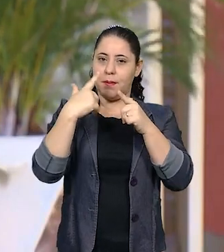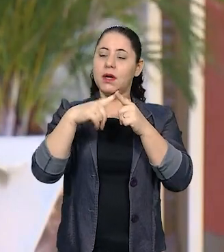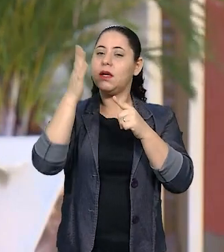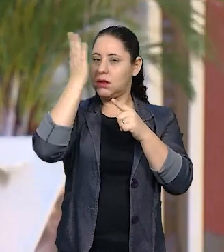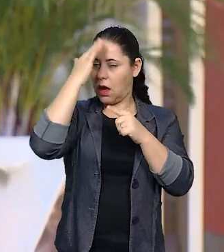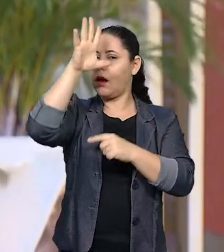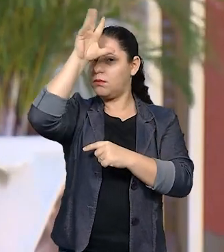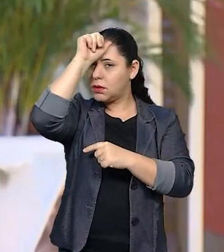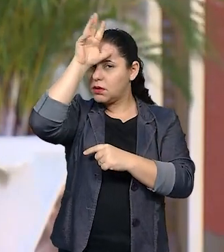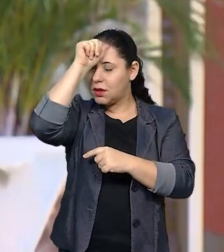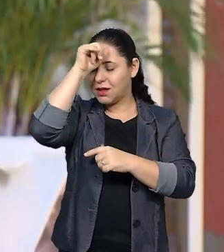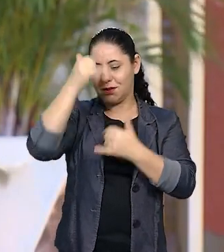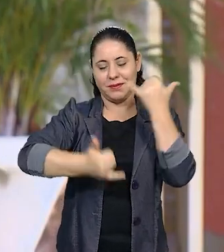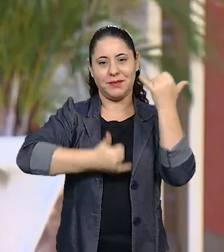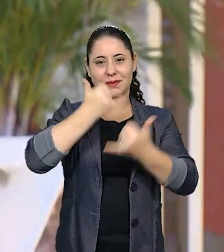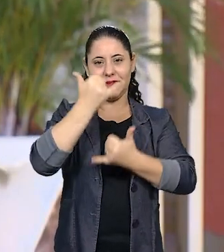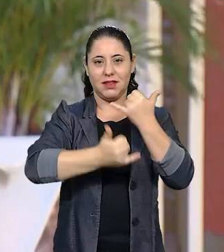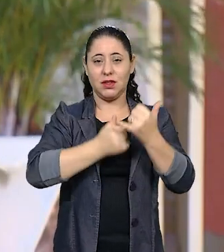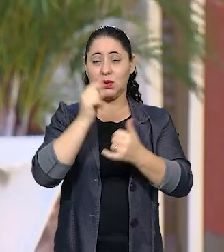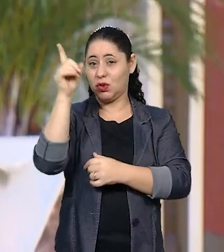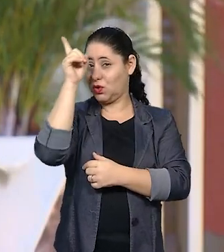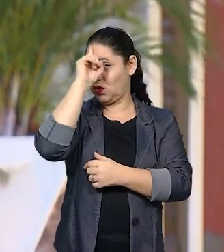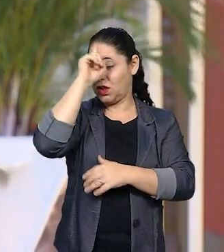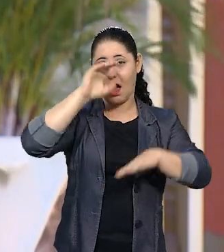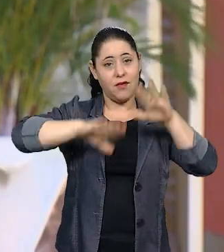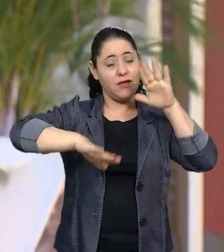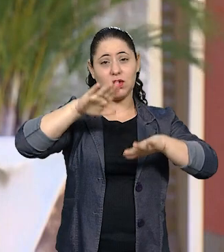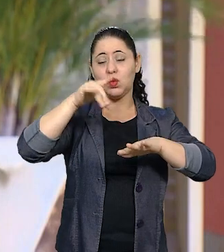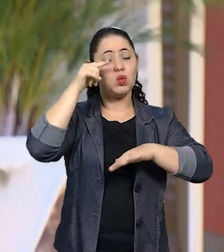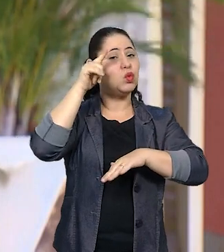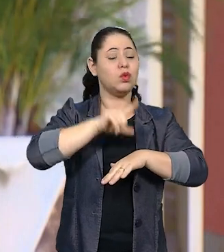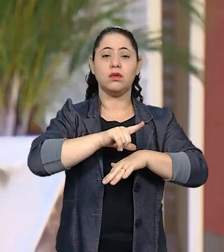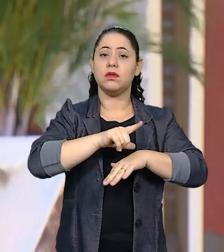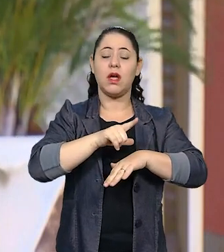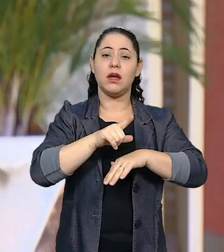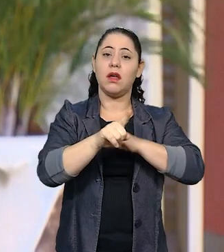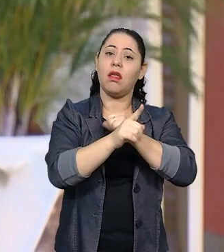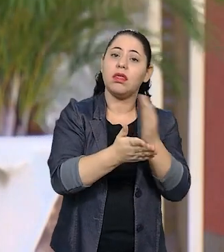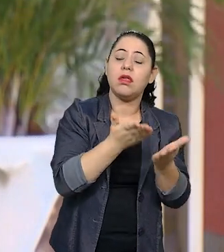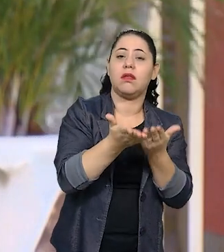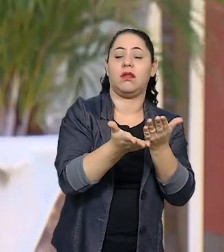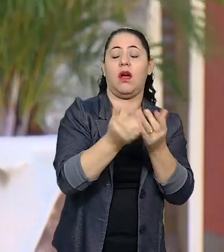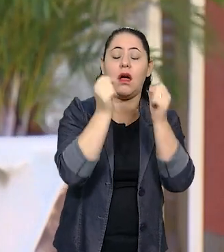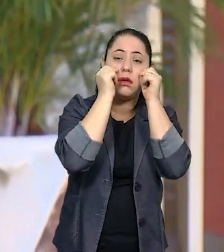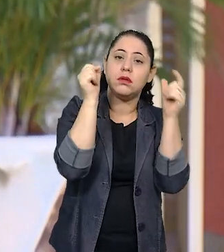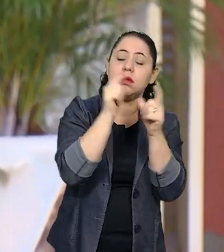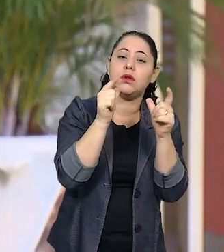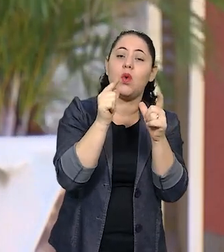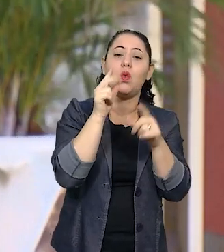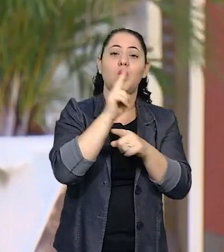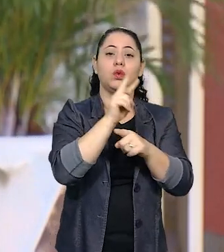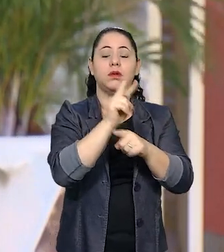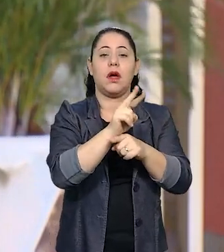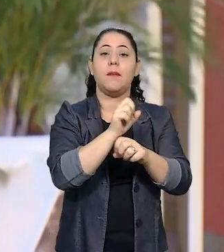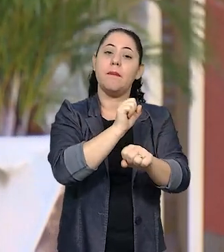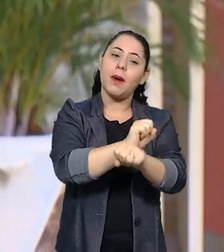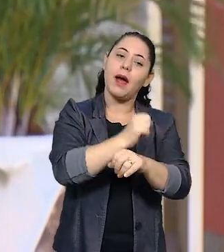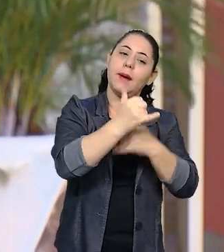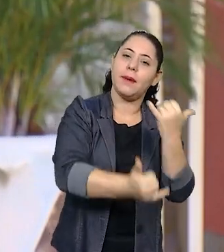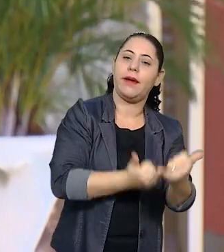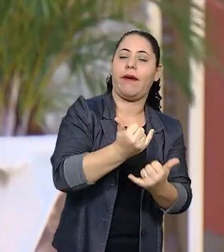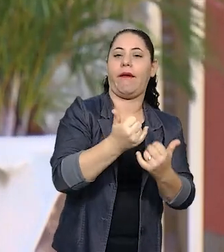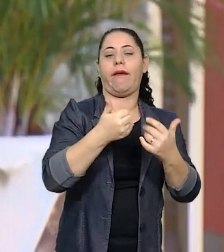recebe atenção e acompanhamento. Porque ela tá aqui, a gente fica mais tranquilo, né? Porque sabe o que ela tá aprendendo, ela tá se divertindo,